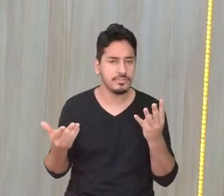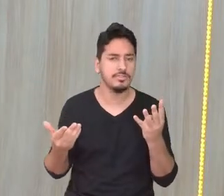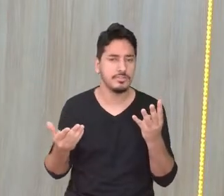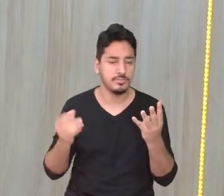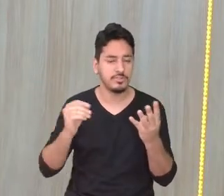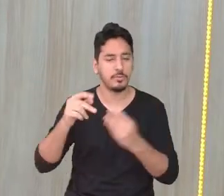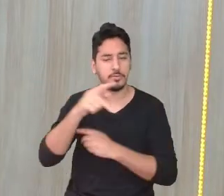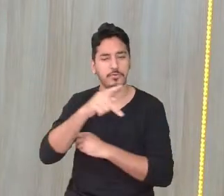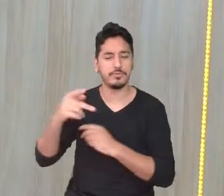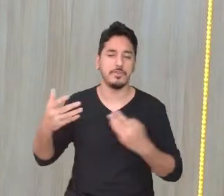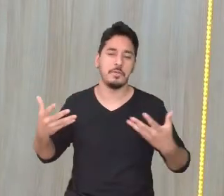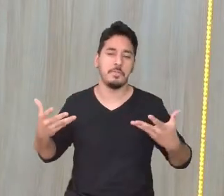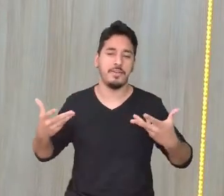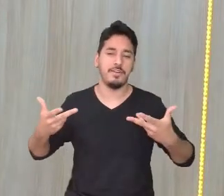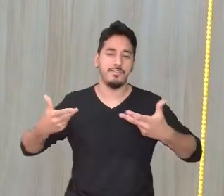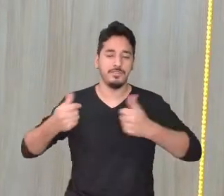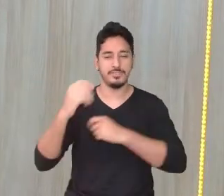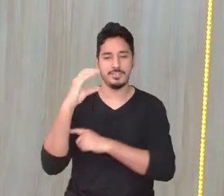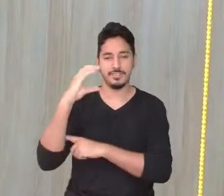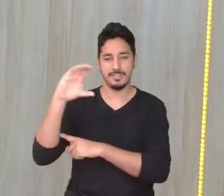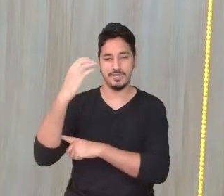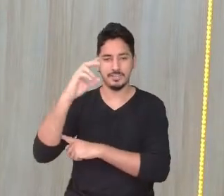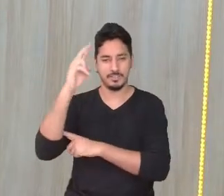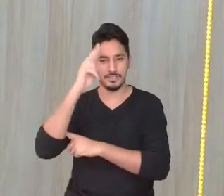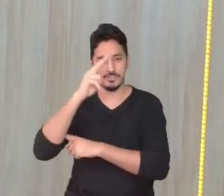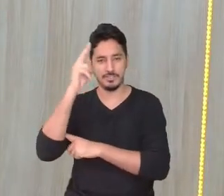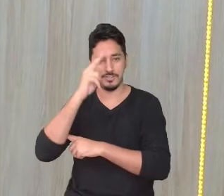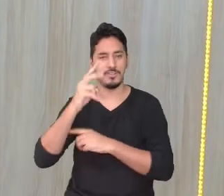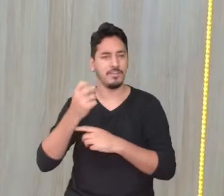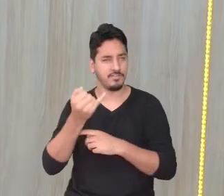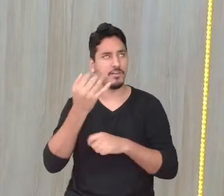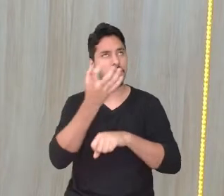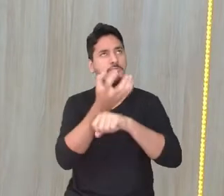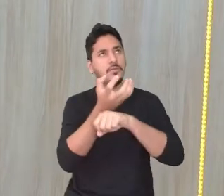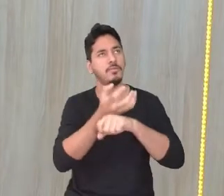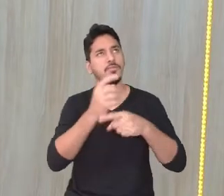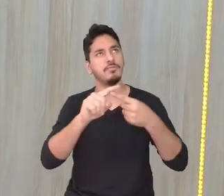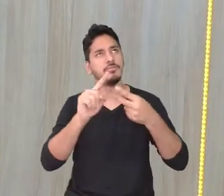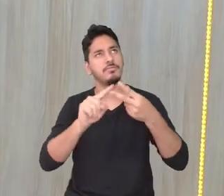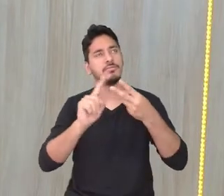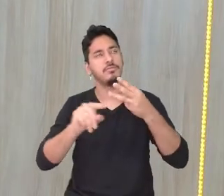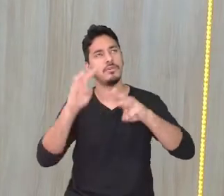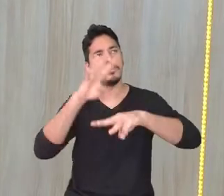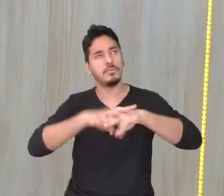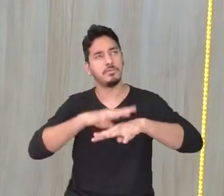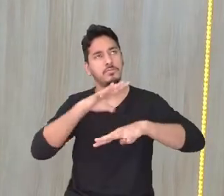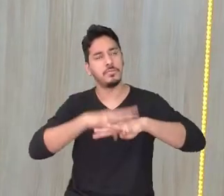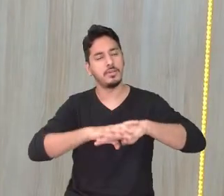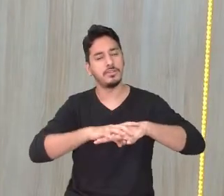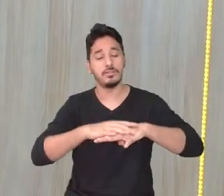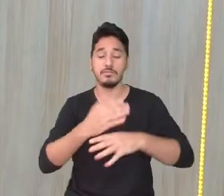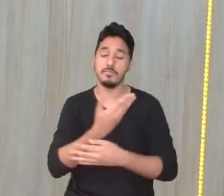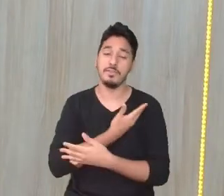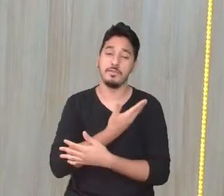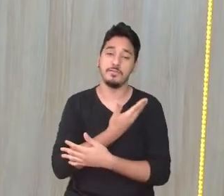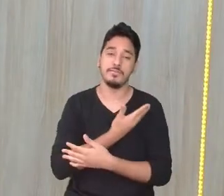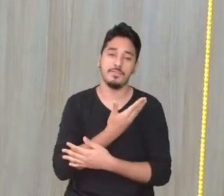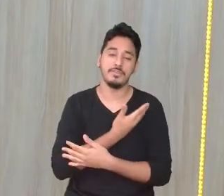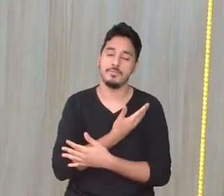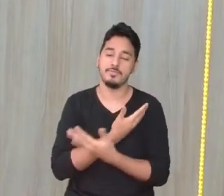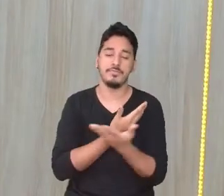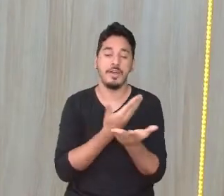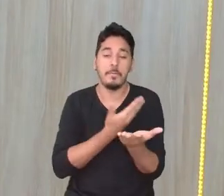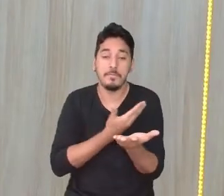professora maravilhosa de ciências, de história, olha, muita disciplina, de matemática, minha amiga, minha